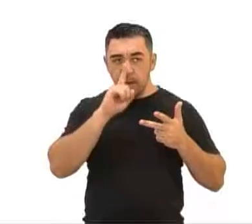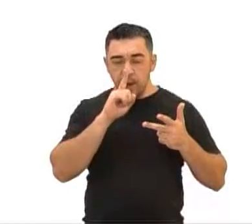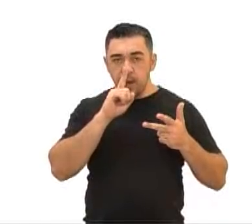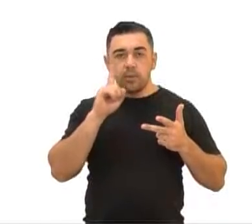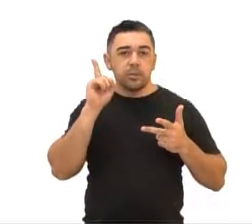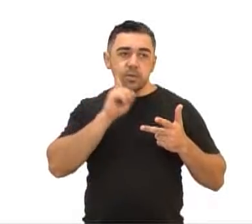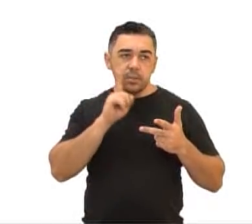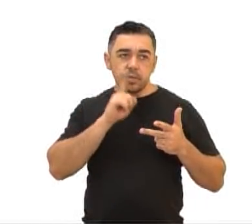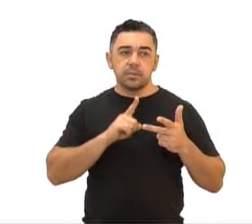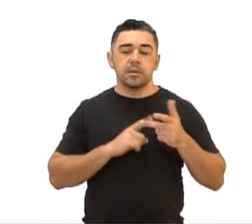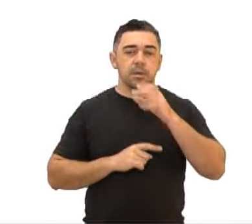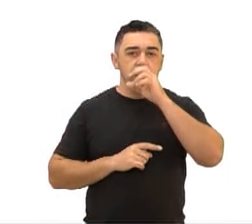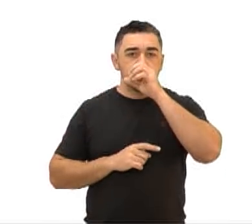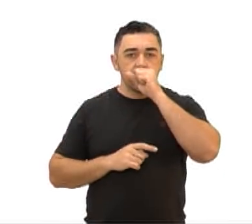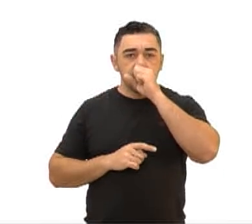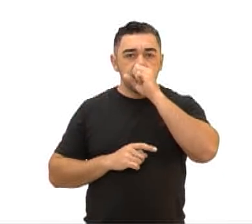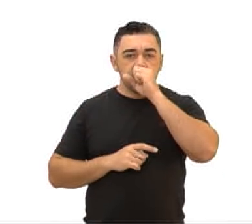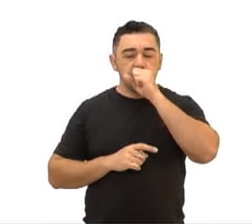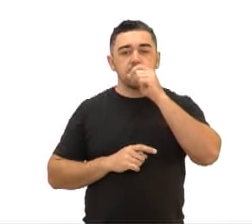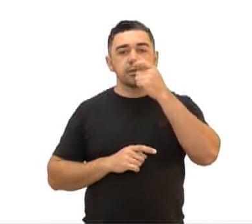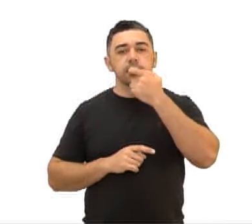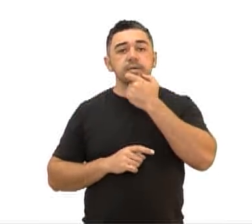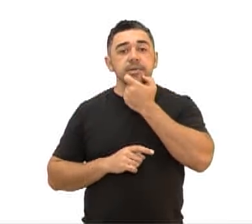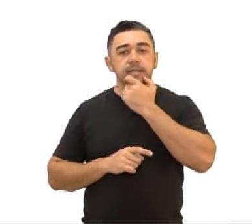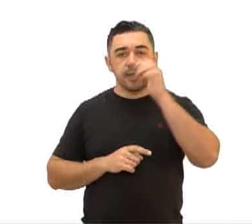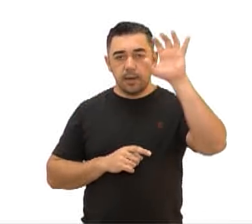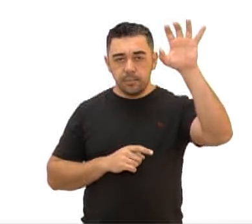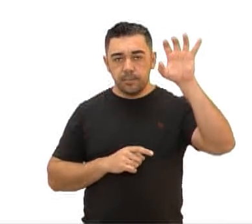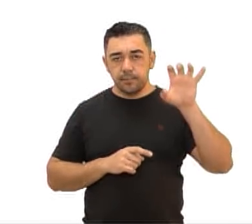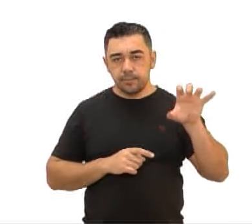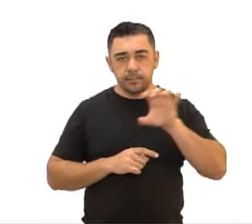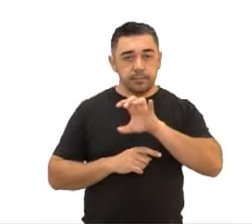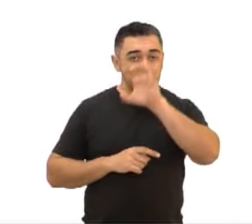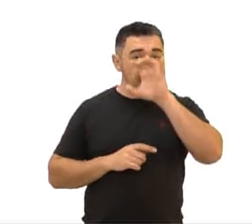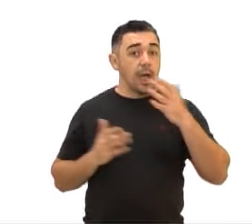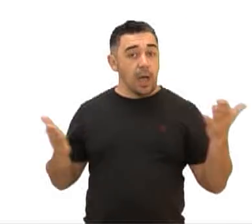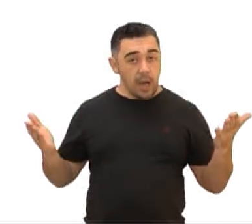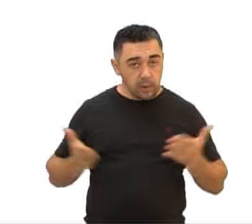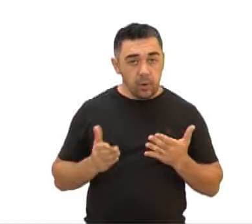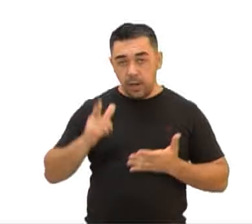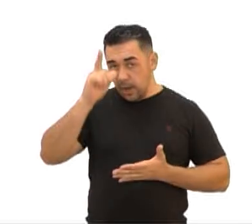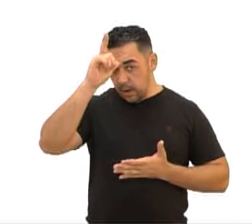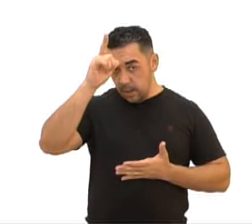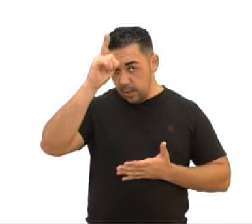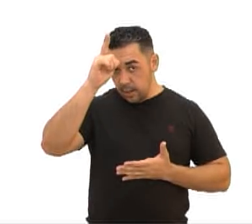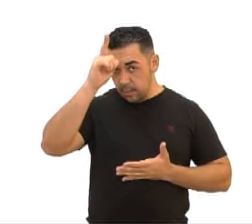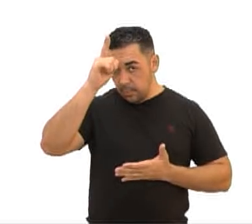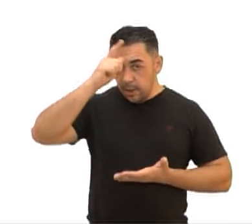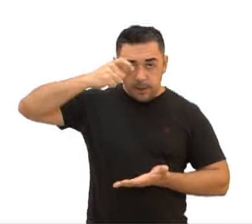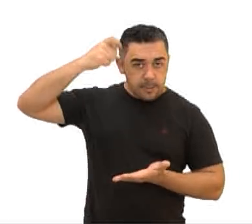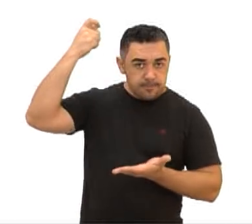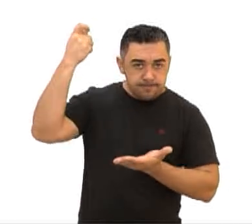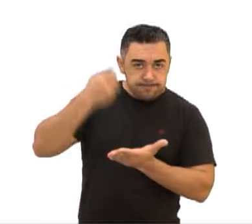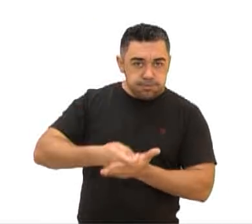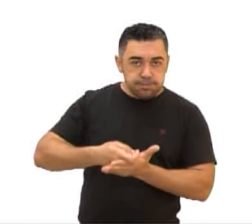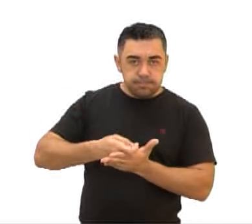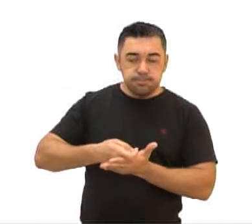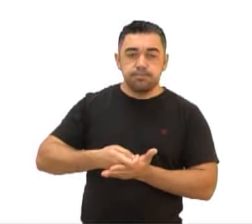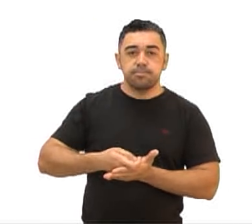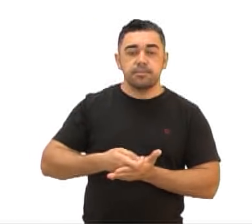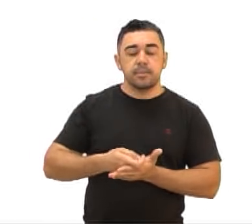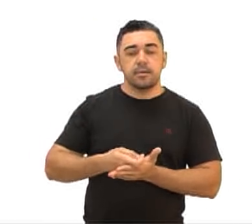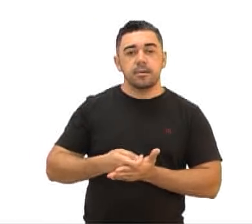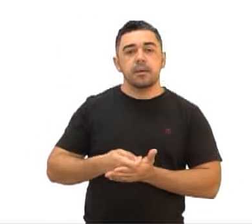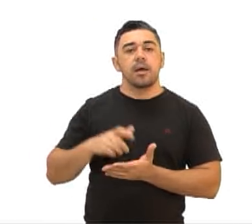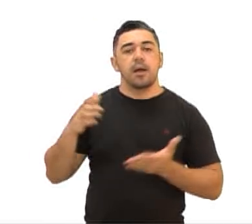americana, em laranja, a zona britânica. Então você tem a Alemanha, foi tão punida no final da Segunda Guerra Mundial